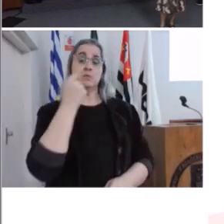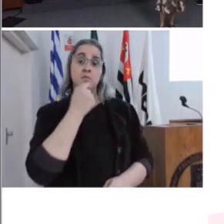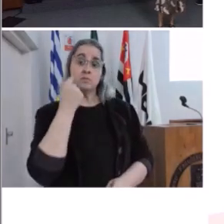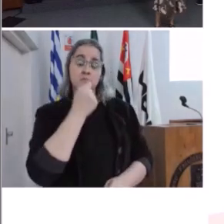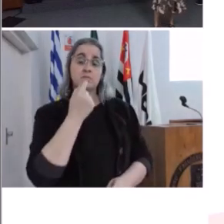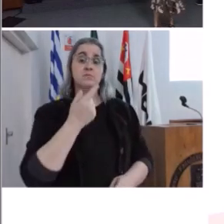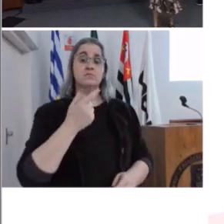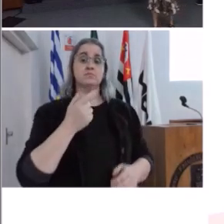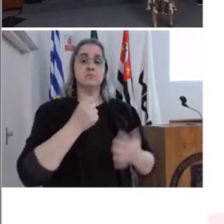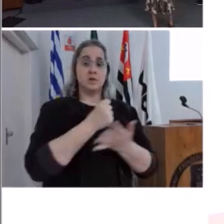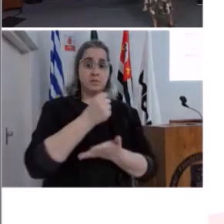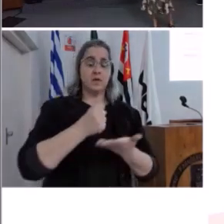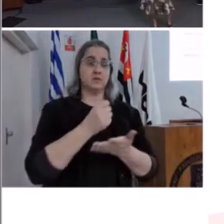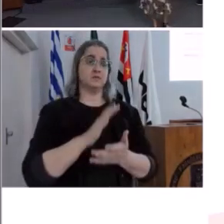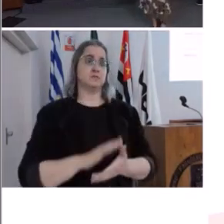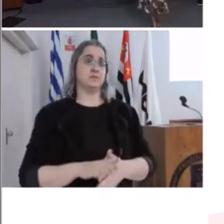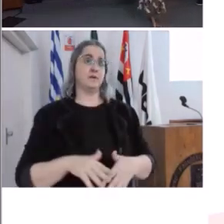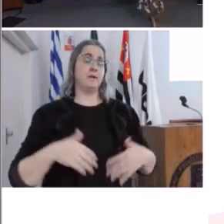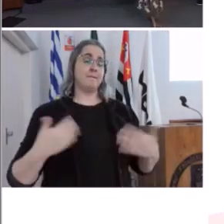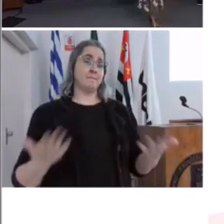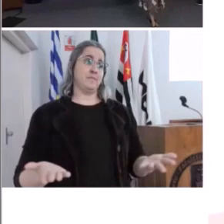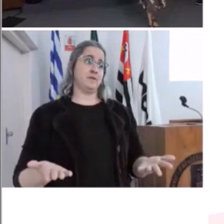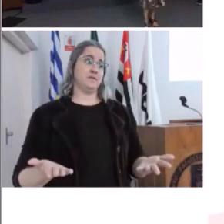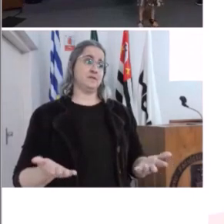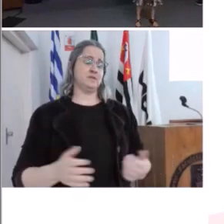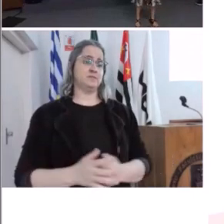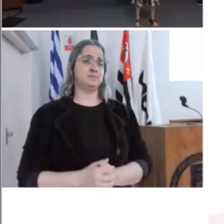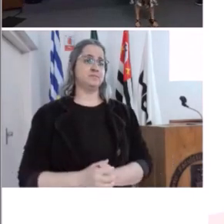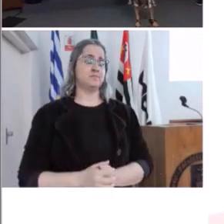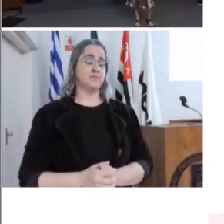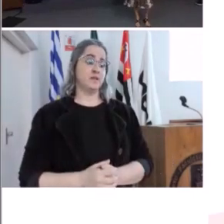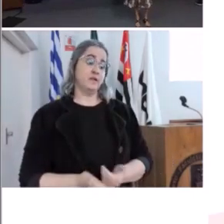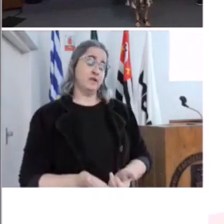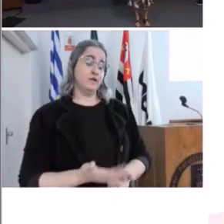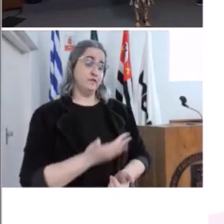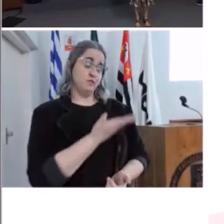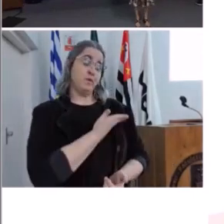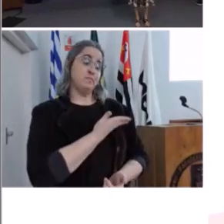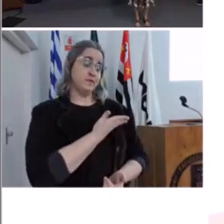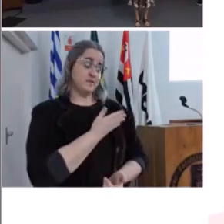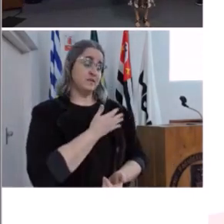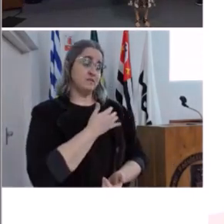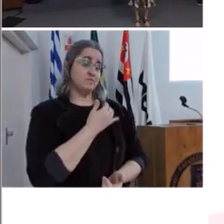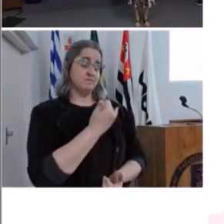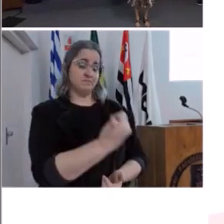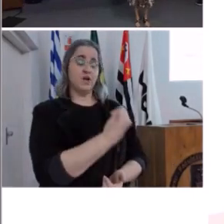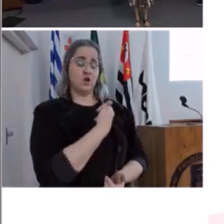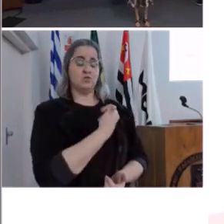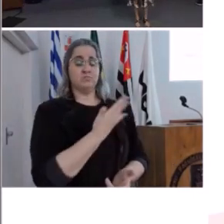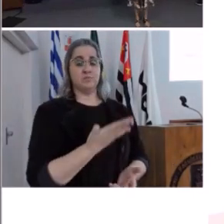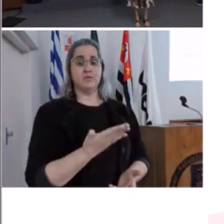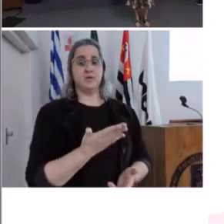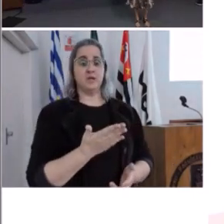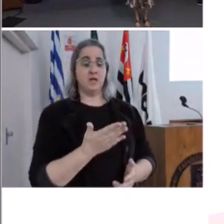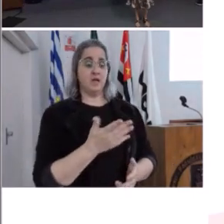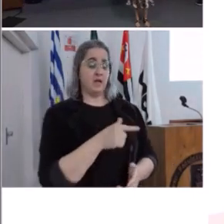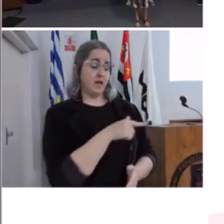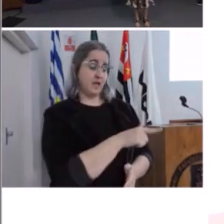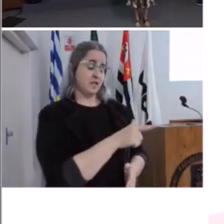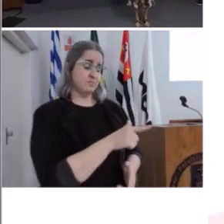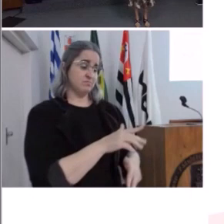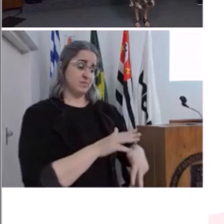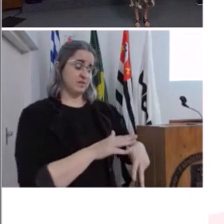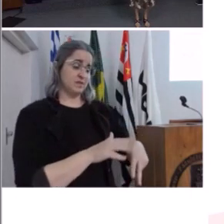corroborar infelizmente, eu escutei uma vez uma colega falar, e é bem isso, né? É a qualidade de morte que você está dando para